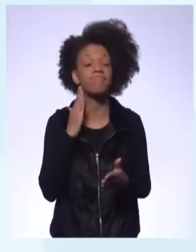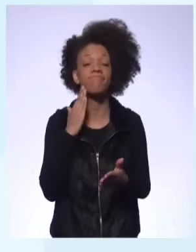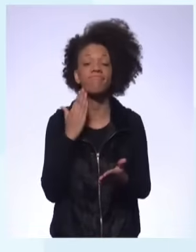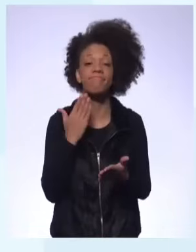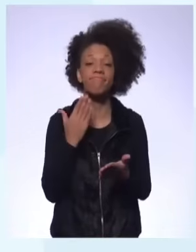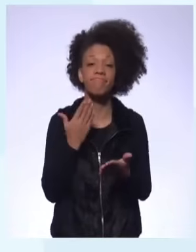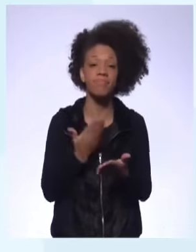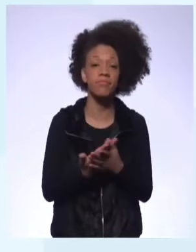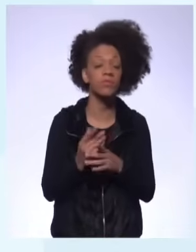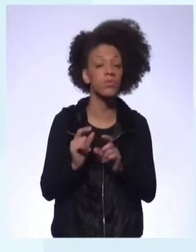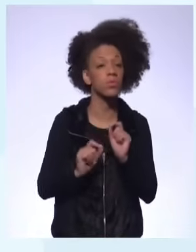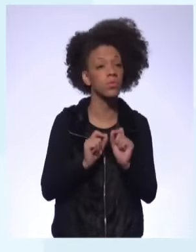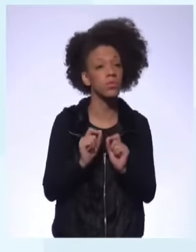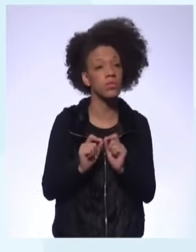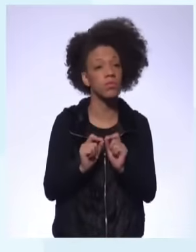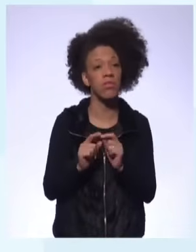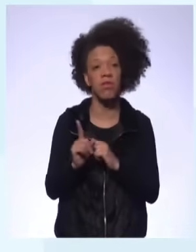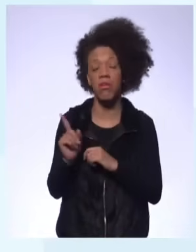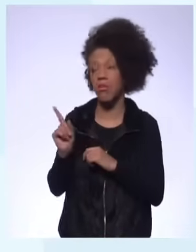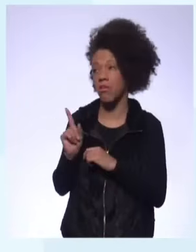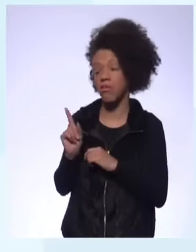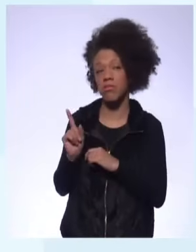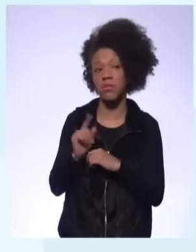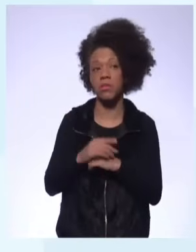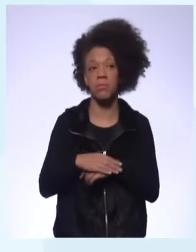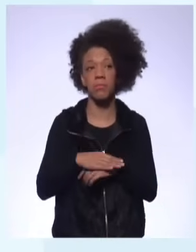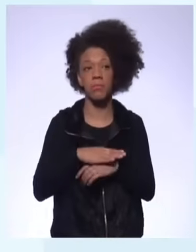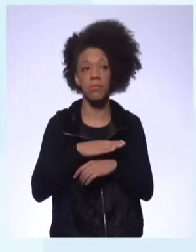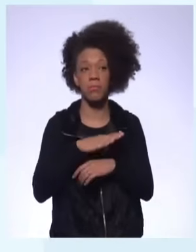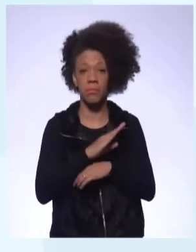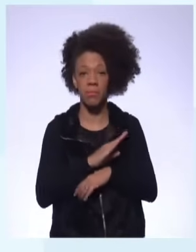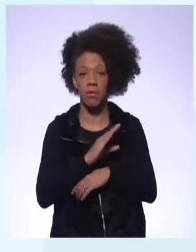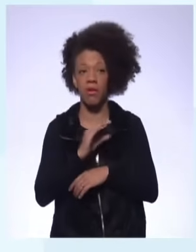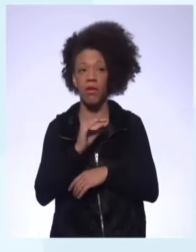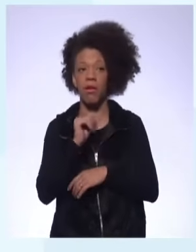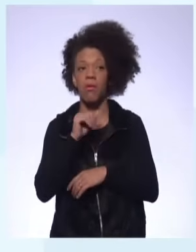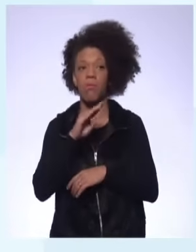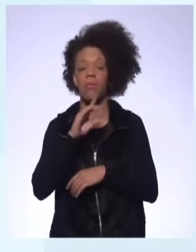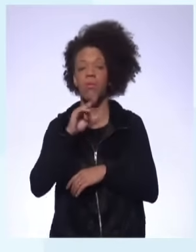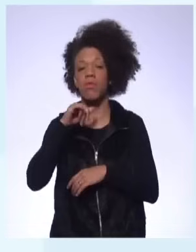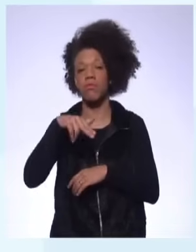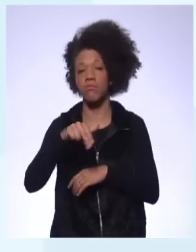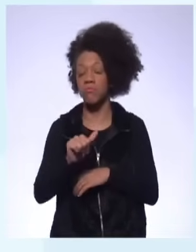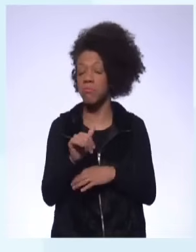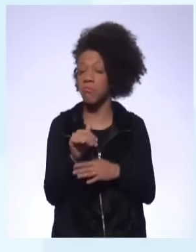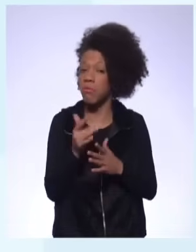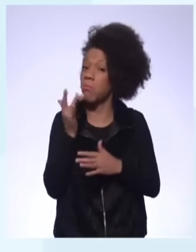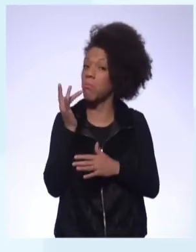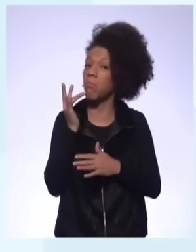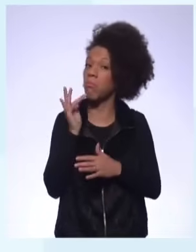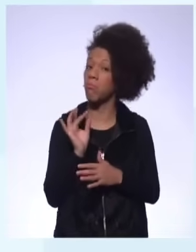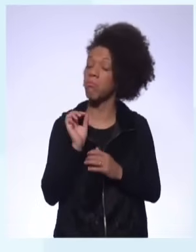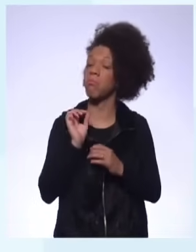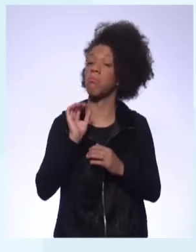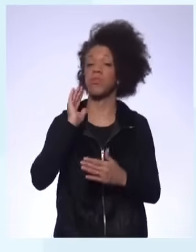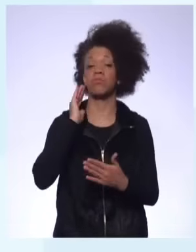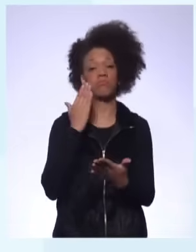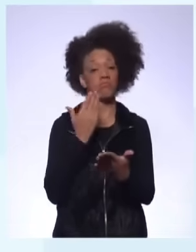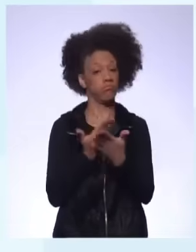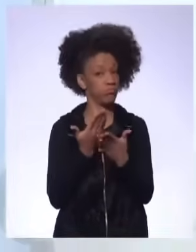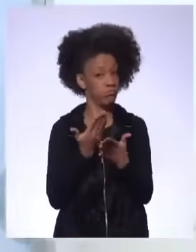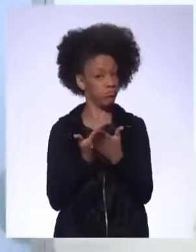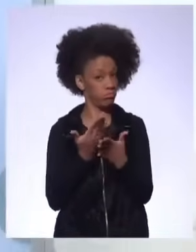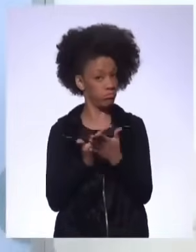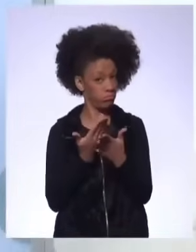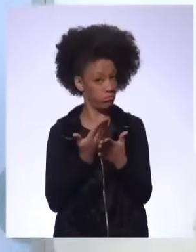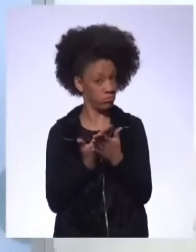essa beta-carbolina aí que causa isso, mas não se tem certeza ainda, está se estudando, tá bom? Agora, uma coisa